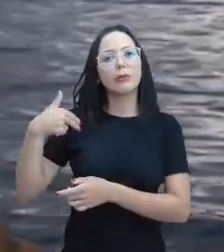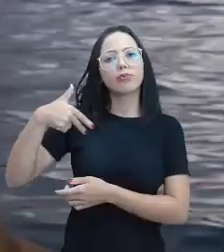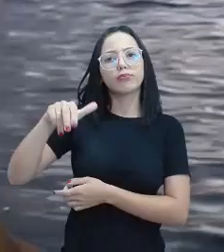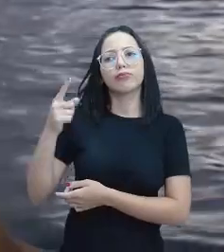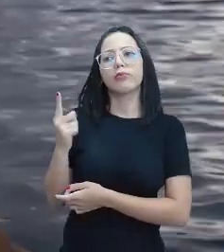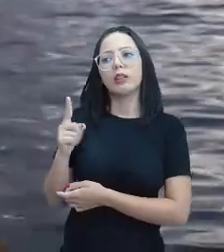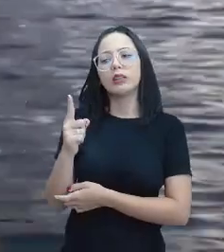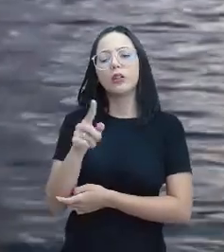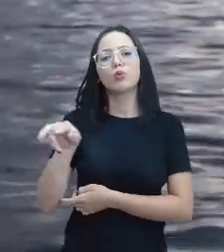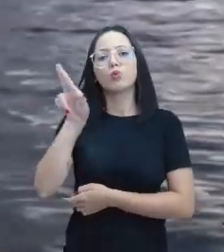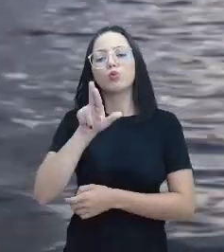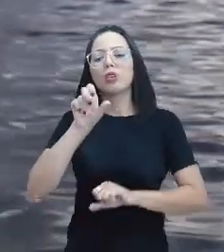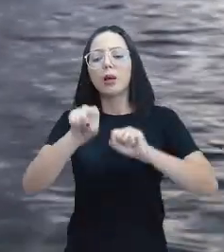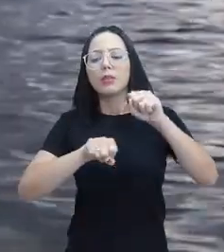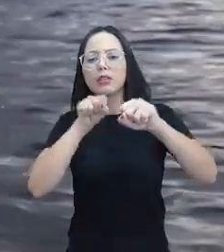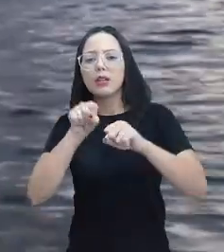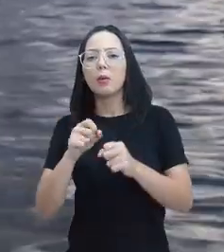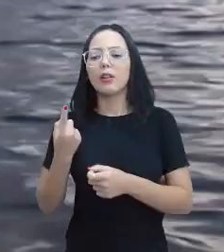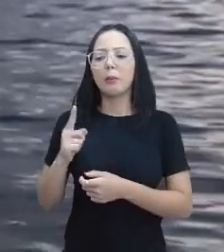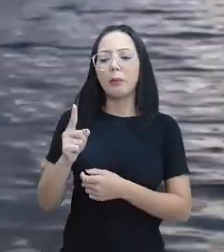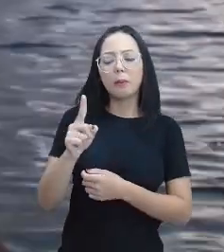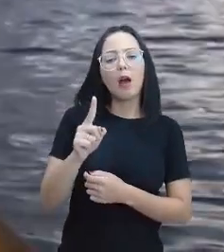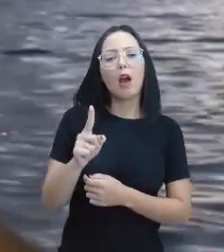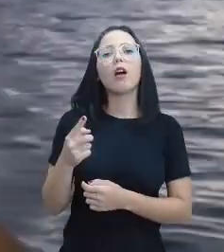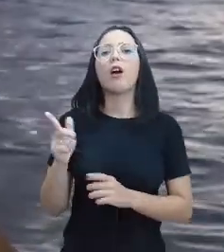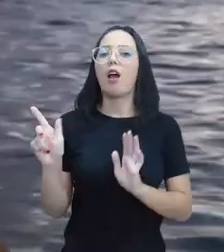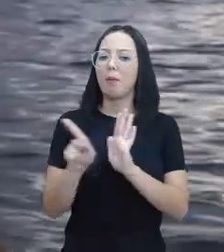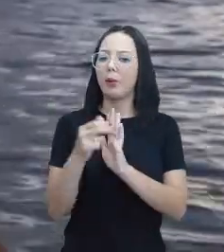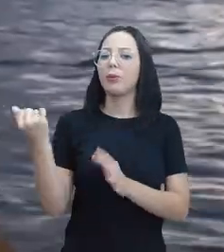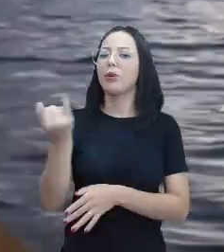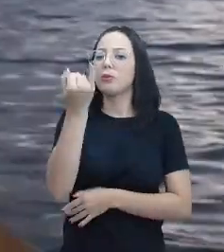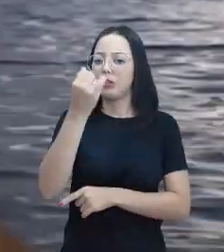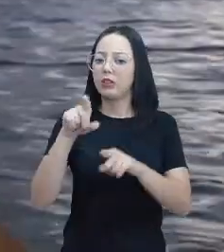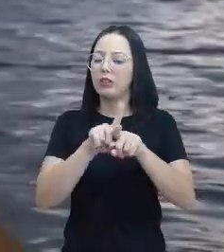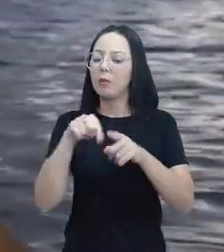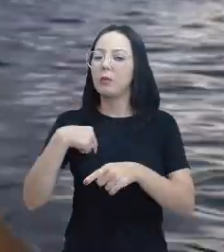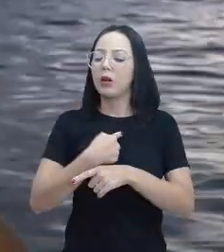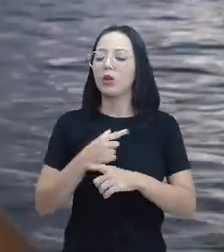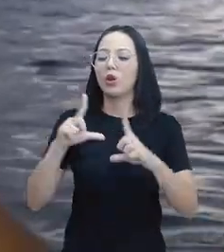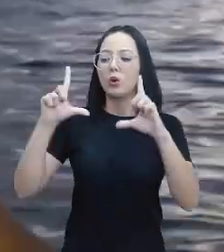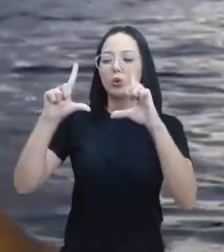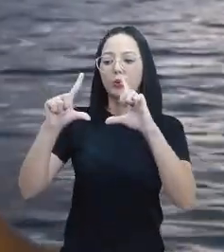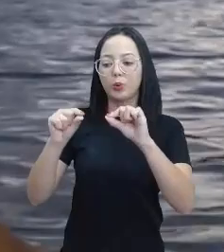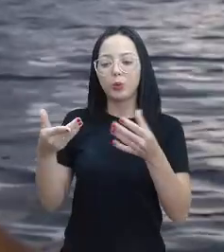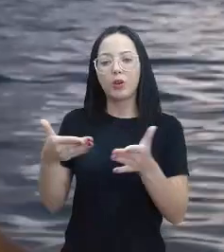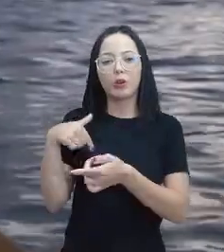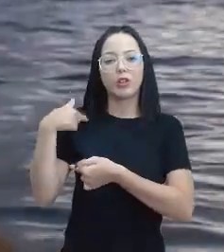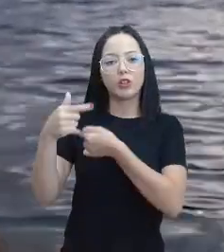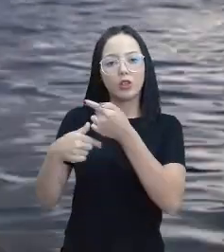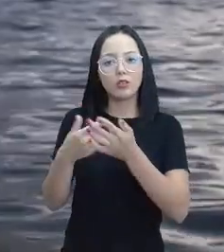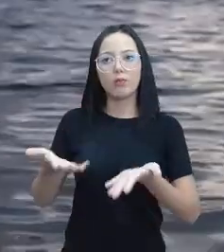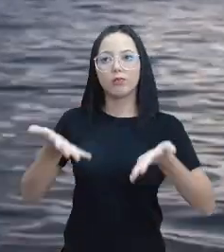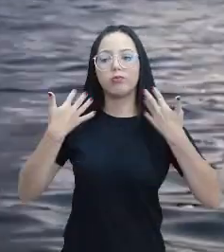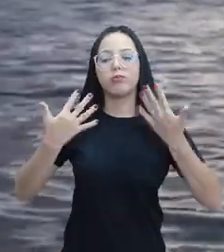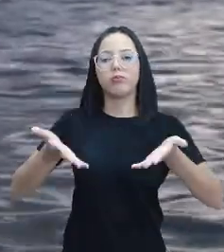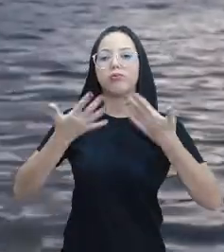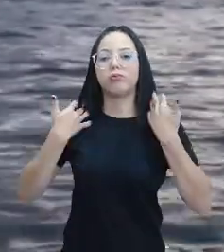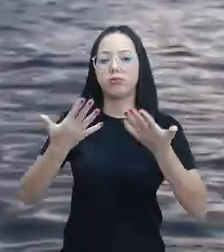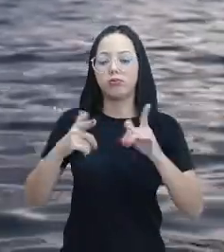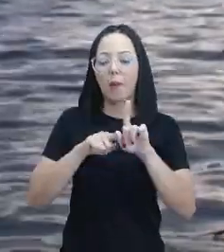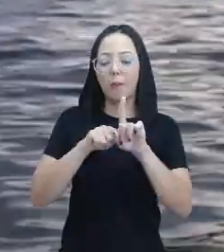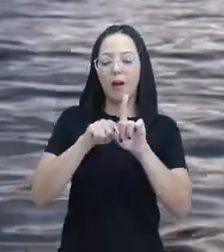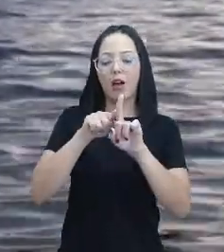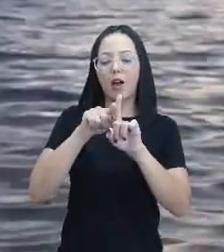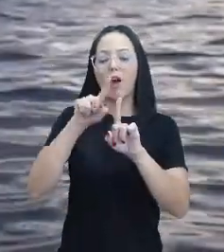usar a bicicleta para se locomover na cidade. Isso também é importante para a gente diminuir essa geração e essa onda de calor tremenda que a